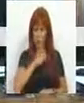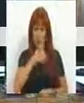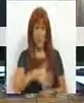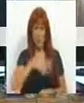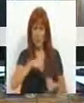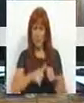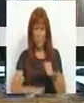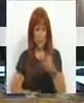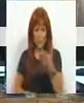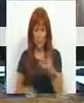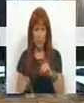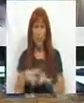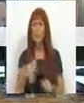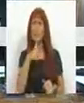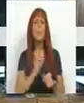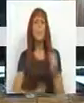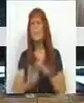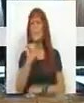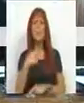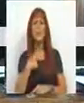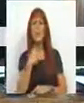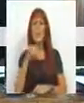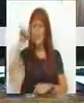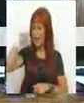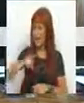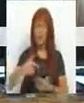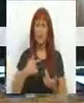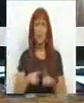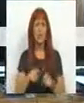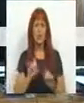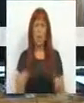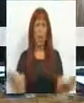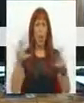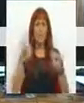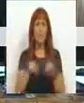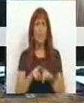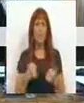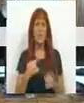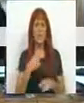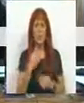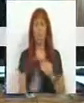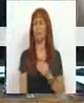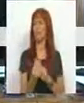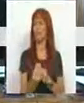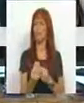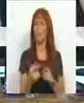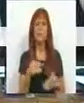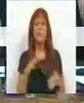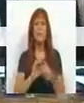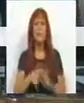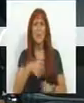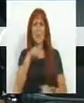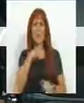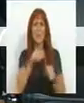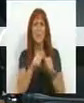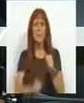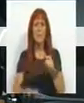Primeiro comentário a umas declarações suas que reproduziu aqui, que já não são novas e que eu acho absolutamente extraordinárias, tem a ver com as